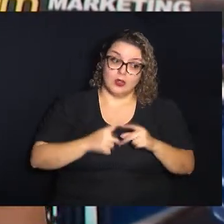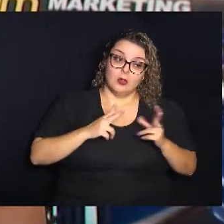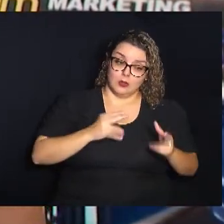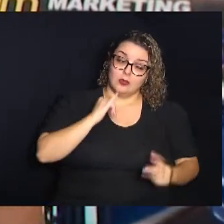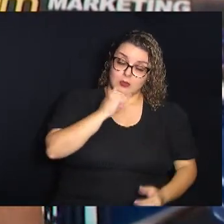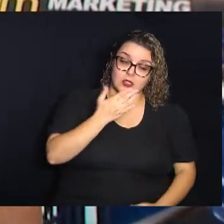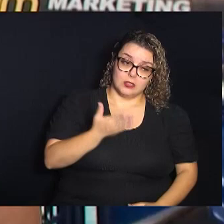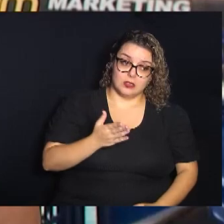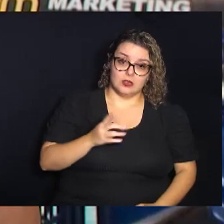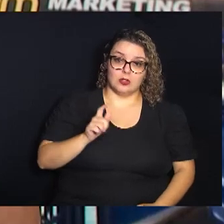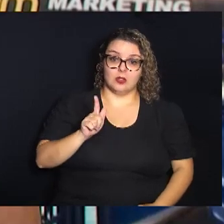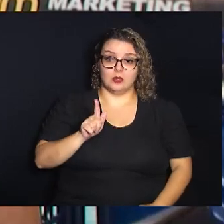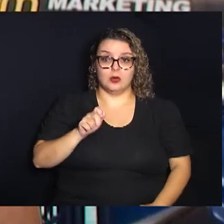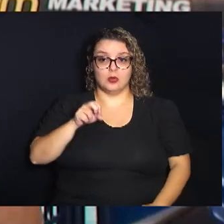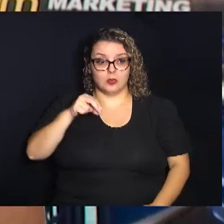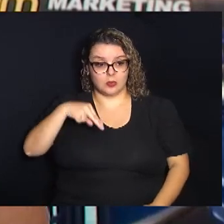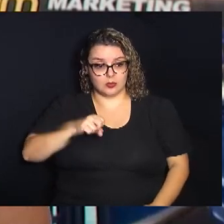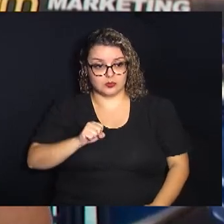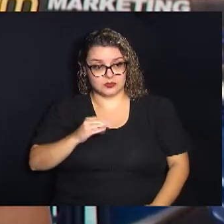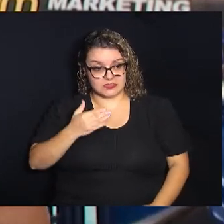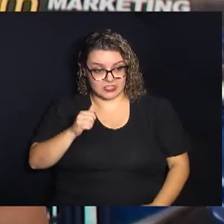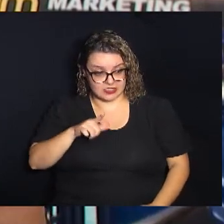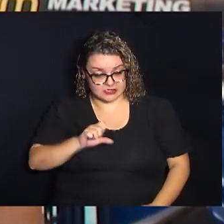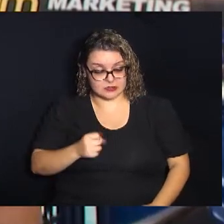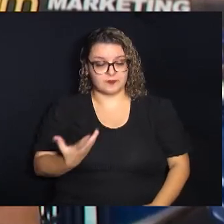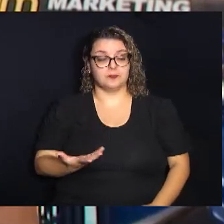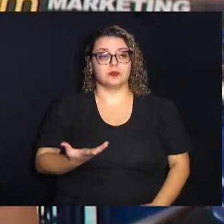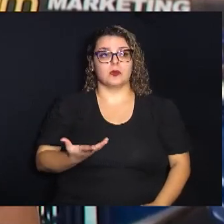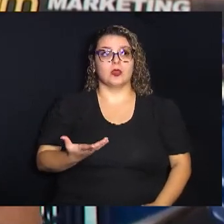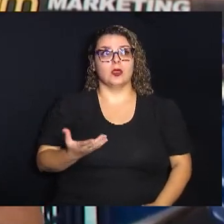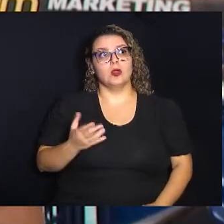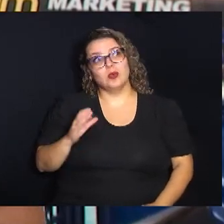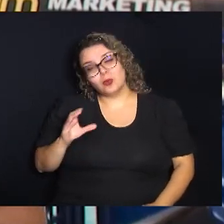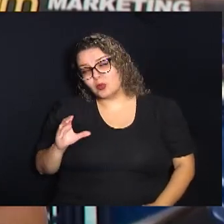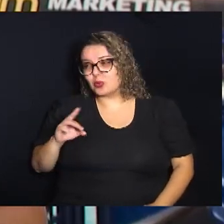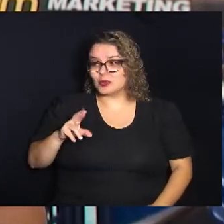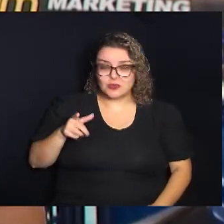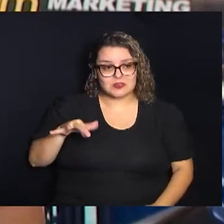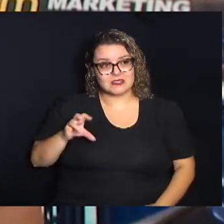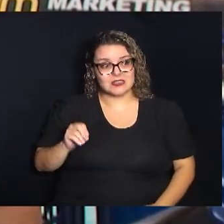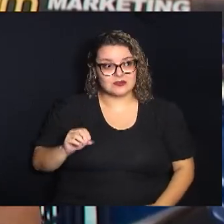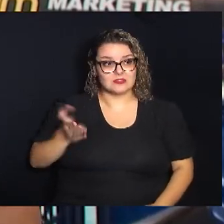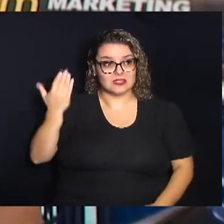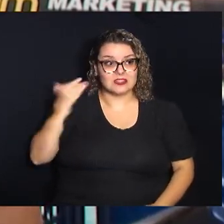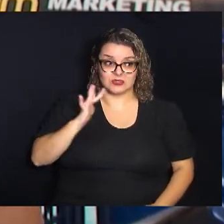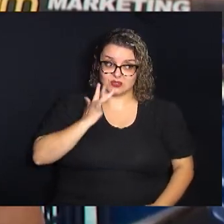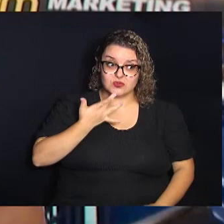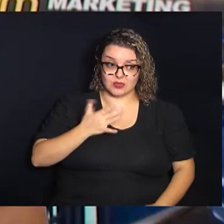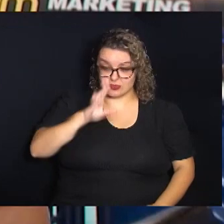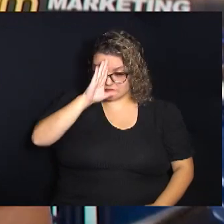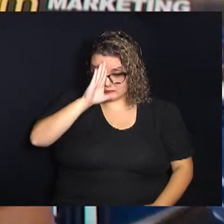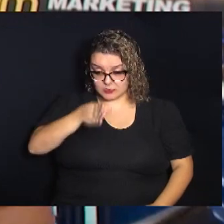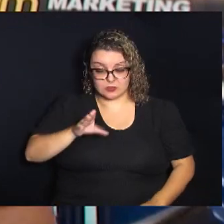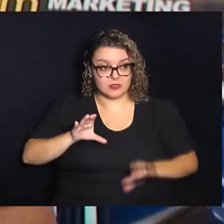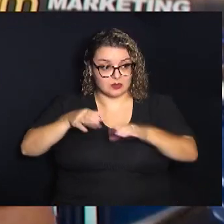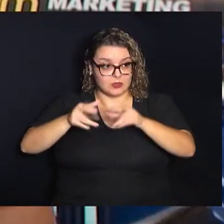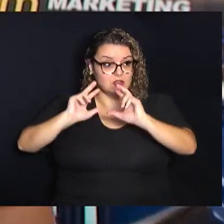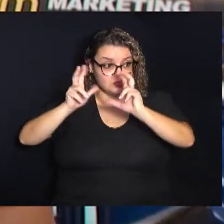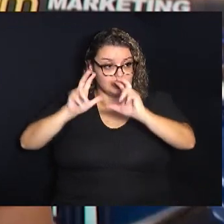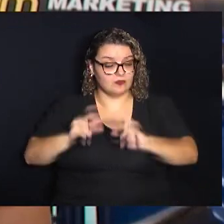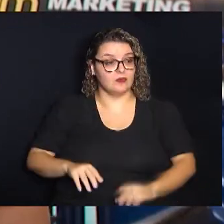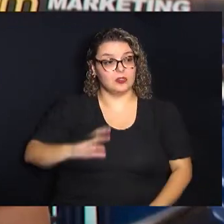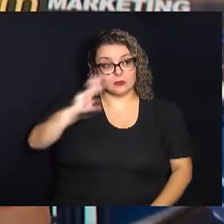né, Gonçalves, o Cruzeiro certamente era um dos favoritos ao título, é um dos principais times do vôlei